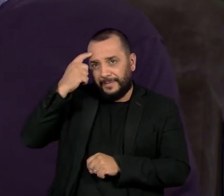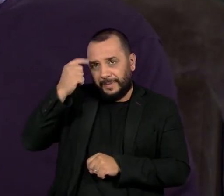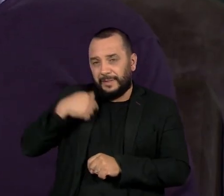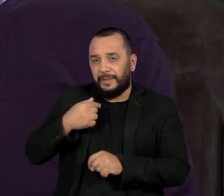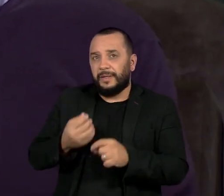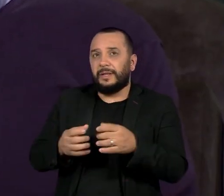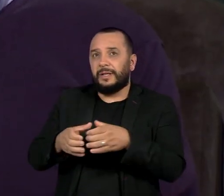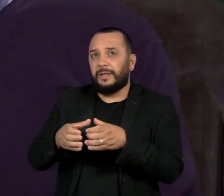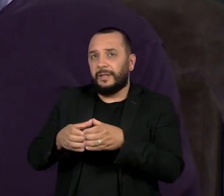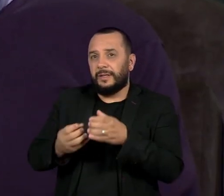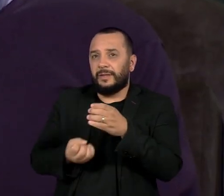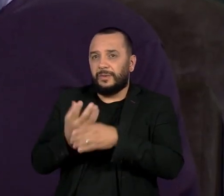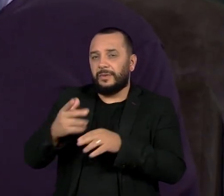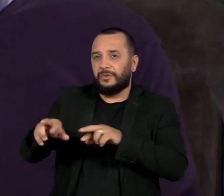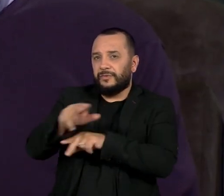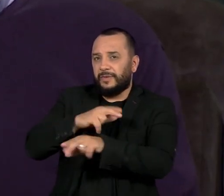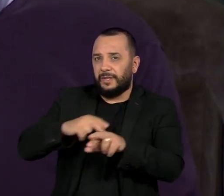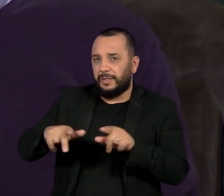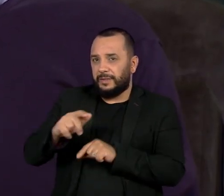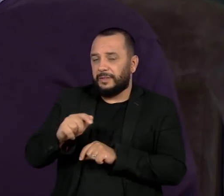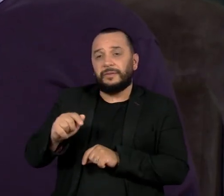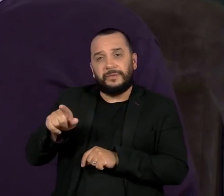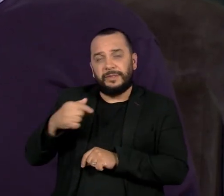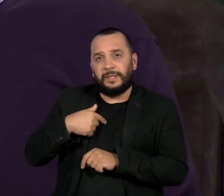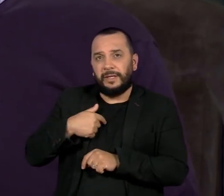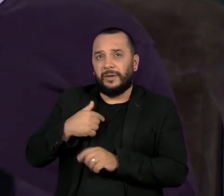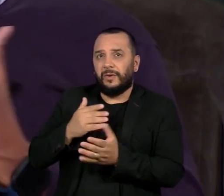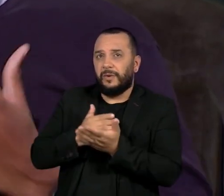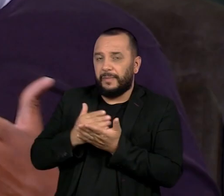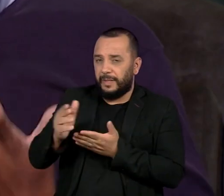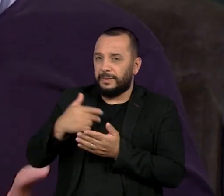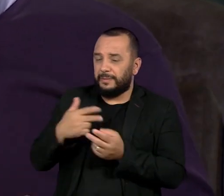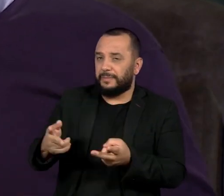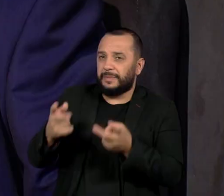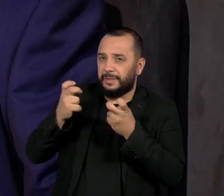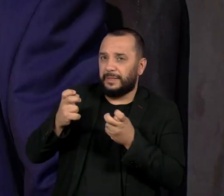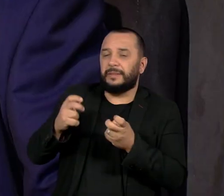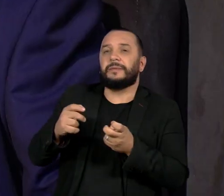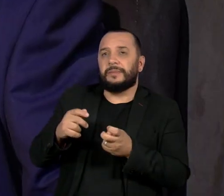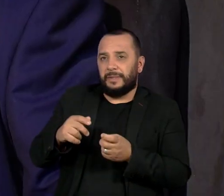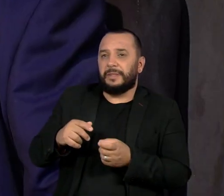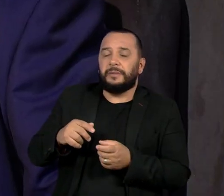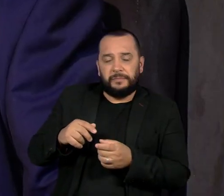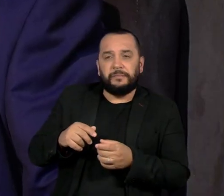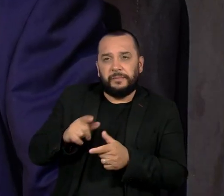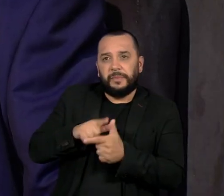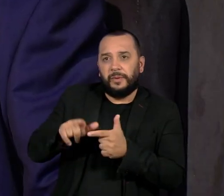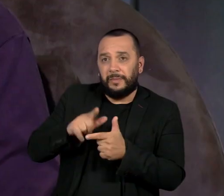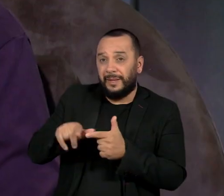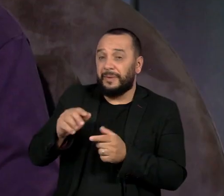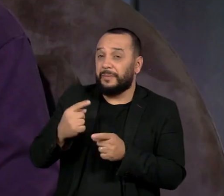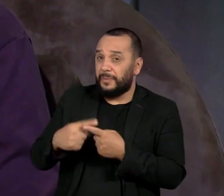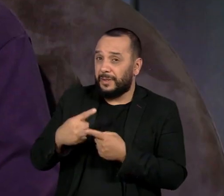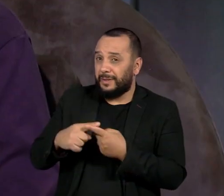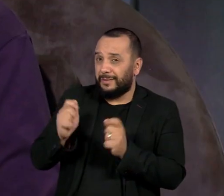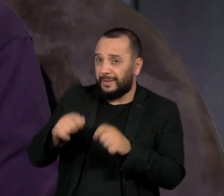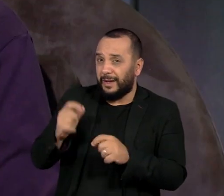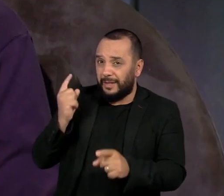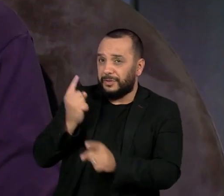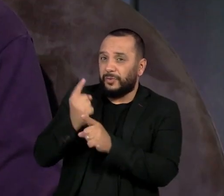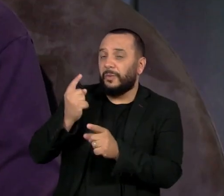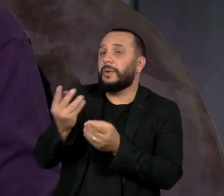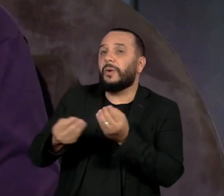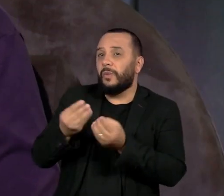você começa a abrir o leque para problemas que não seriam possíveis de serem identificados sem a diversidade, porque a gente